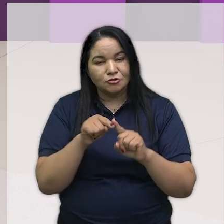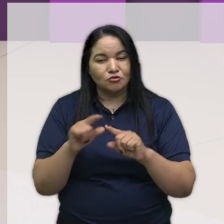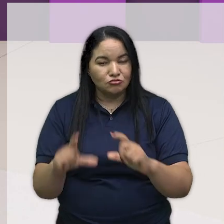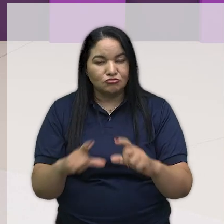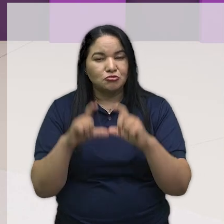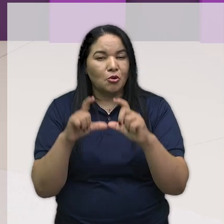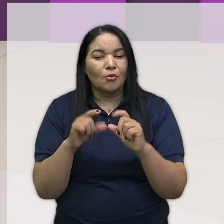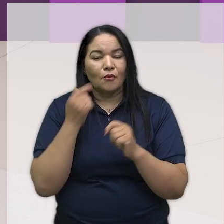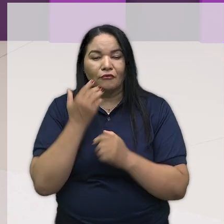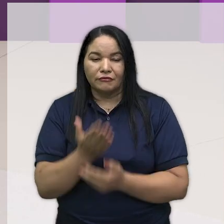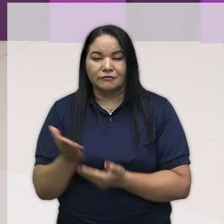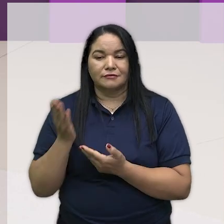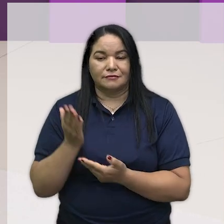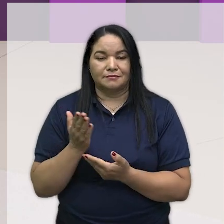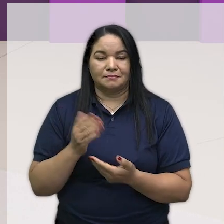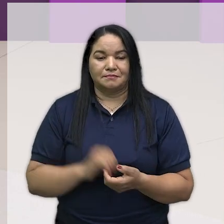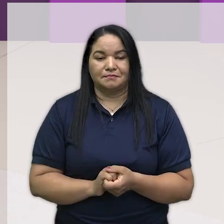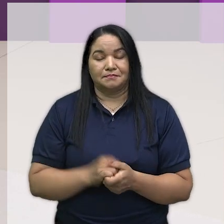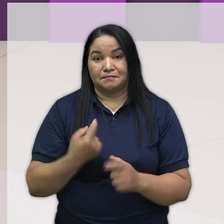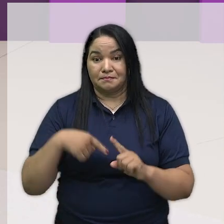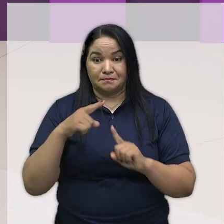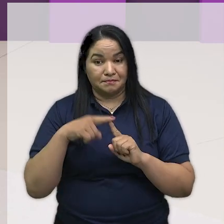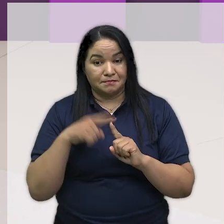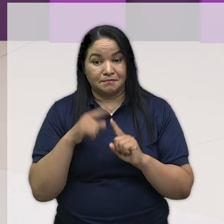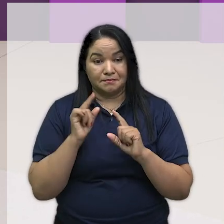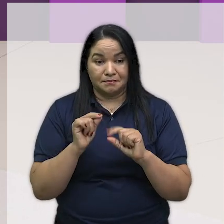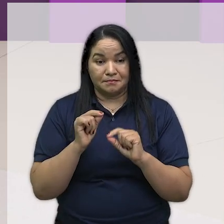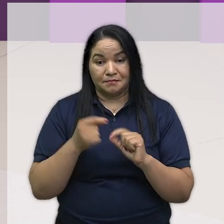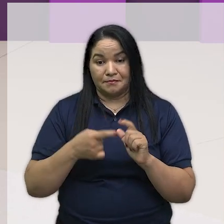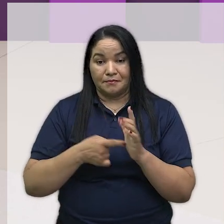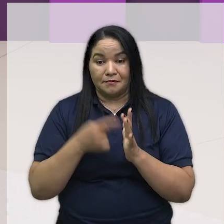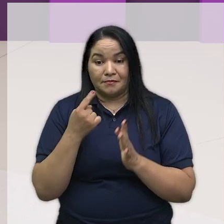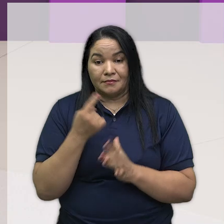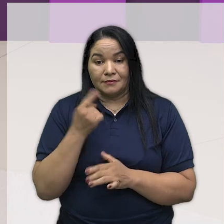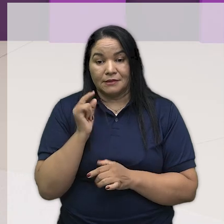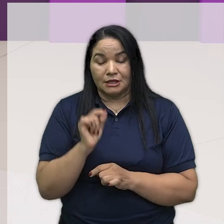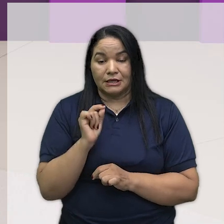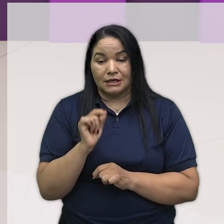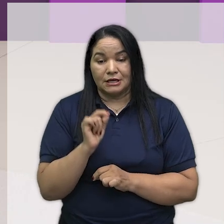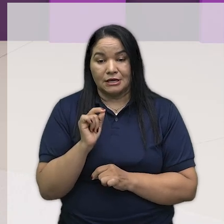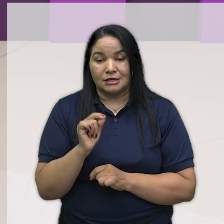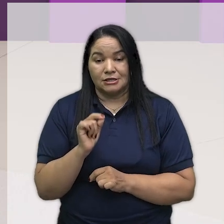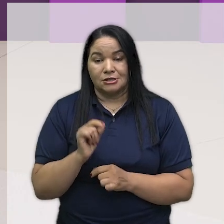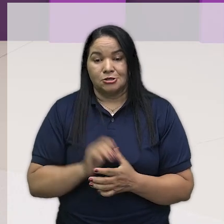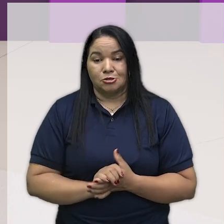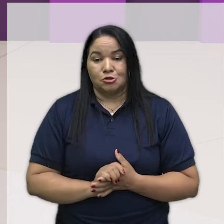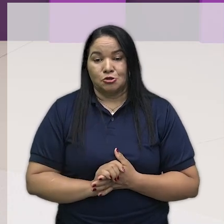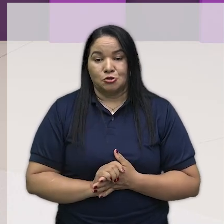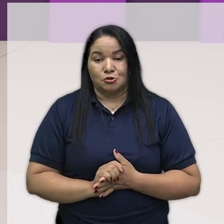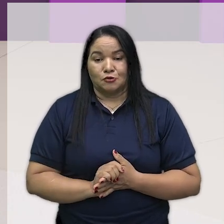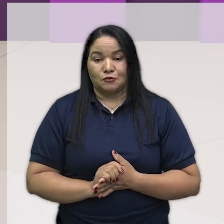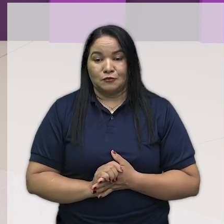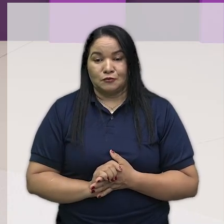corpos redondos. Vamos lá. Aqui os mais famosos. Temos ali o primeiro, que é